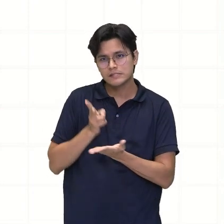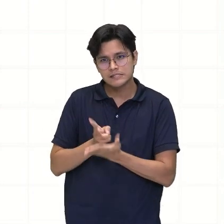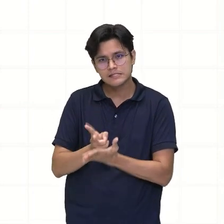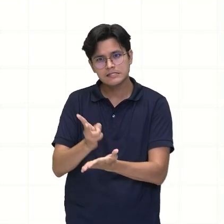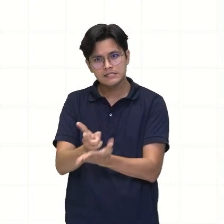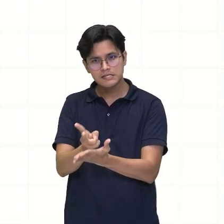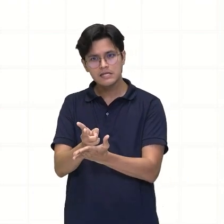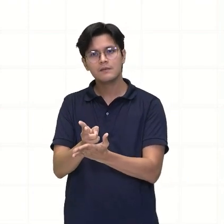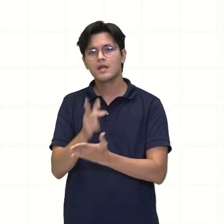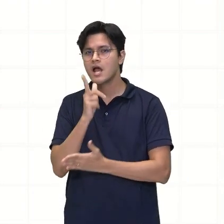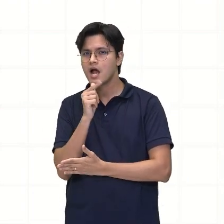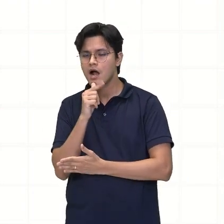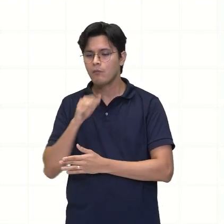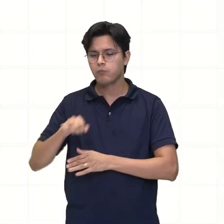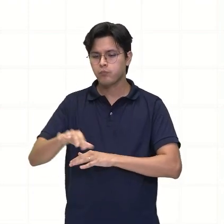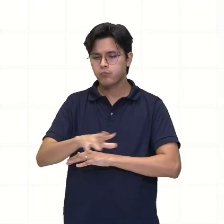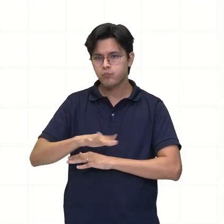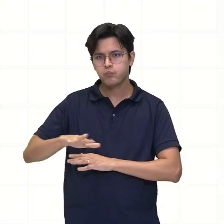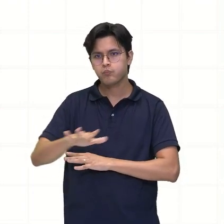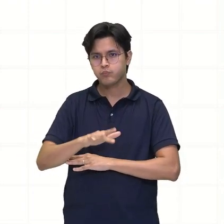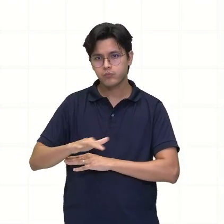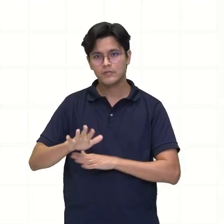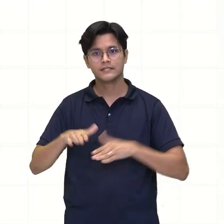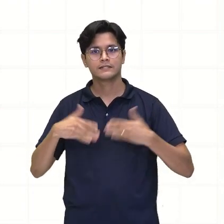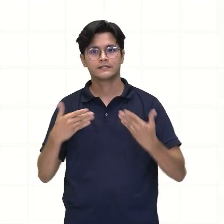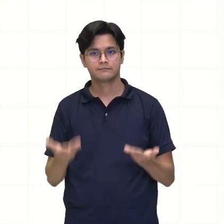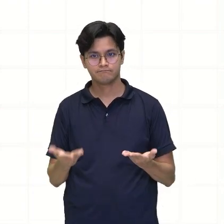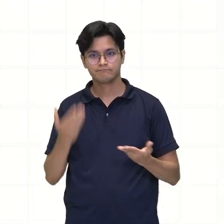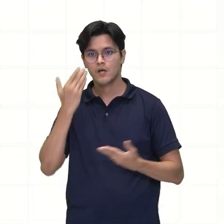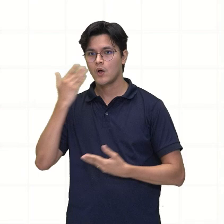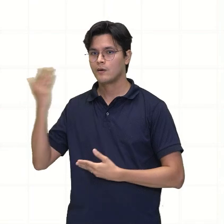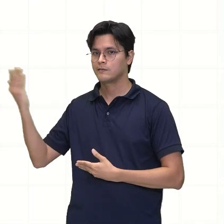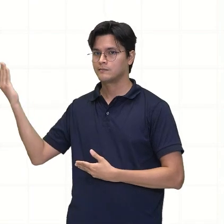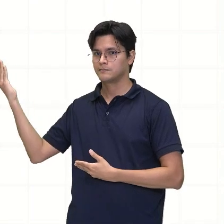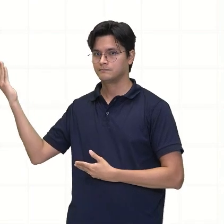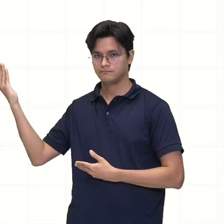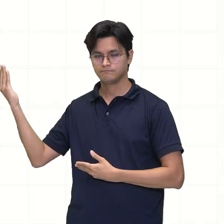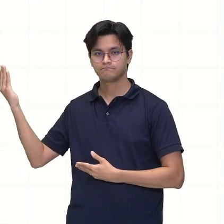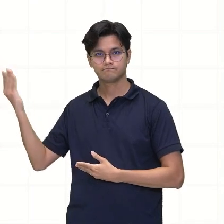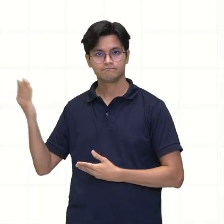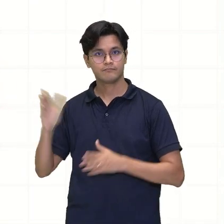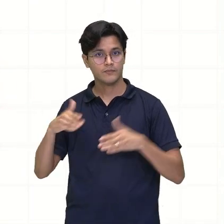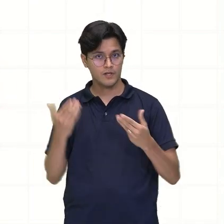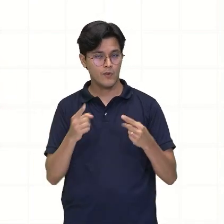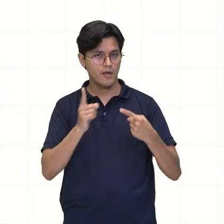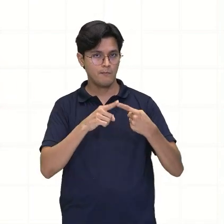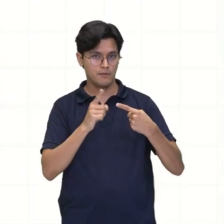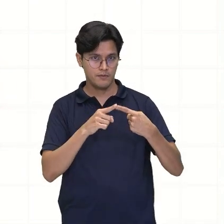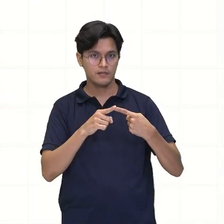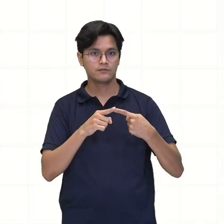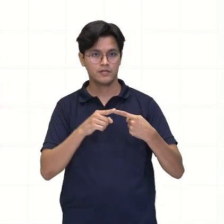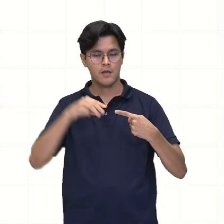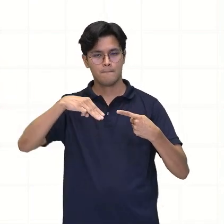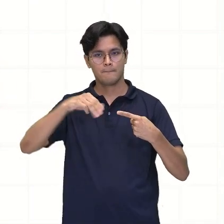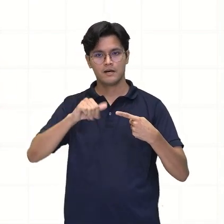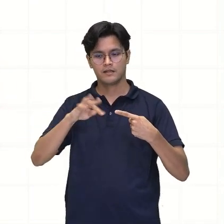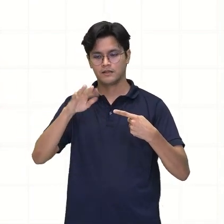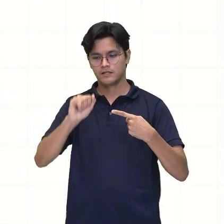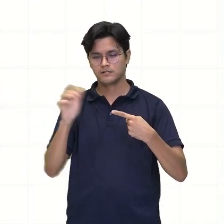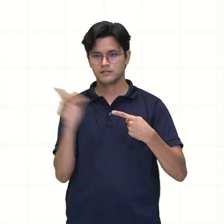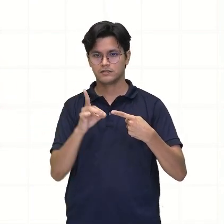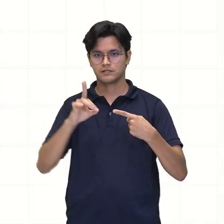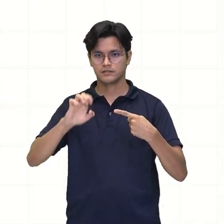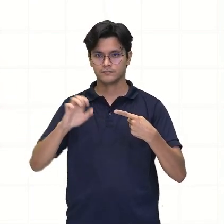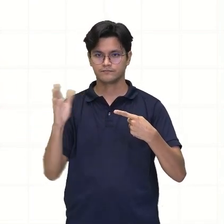constantemente alagada, tá bom? Então, essa divisão, esses estratos, né, que a gente encontra aí